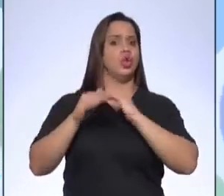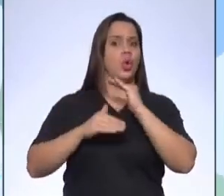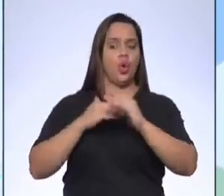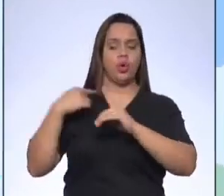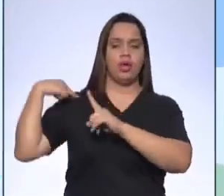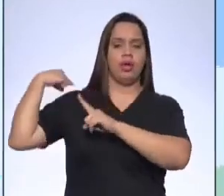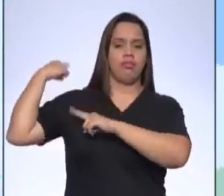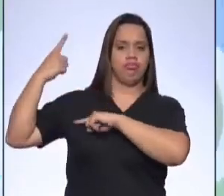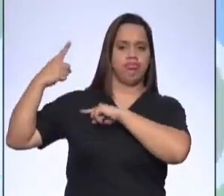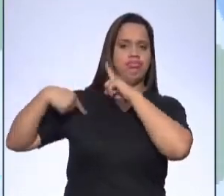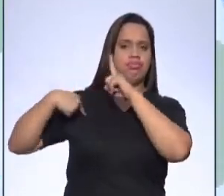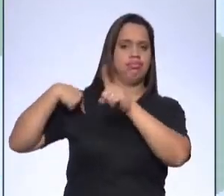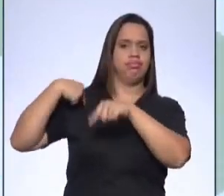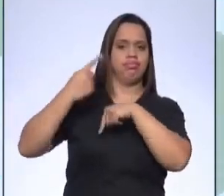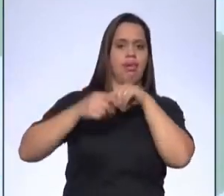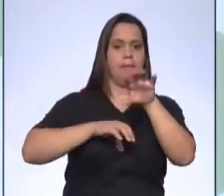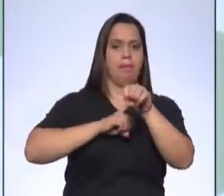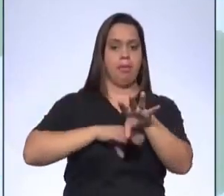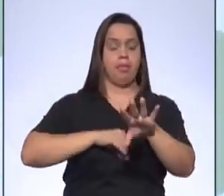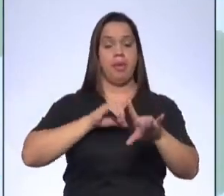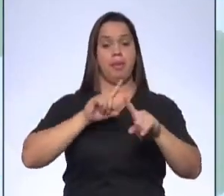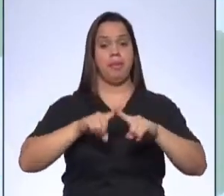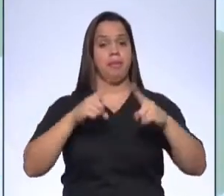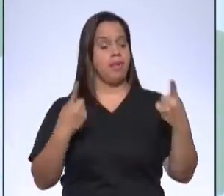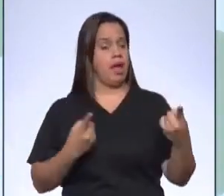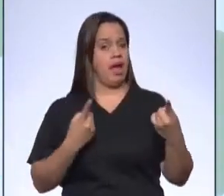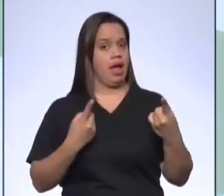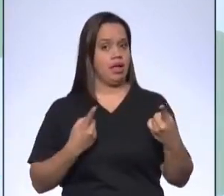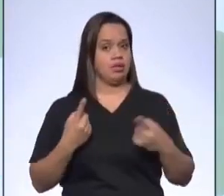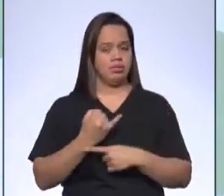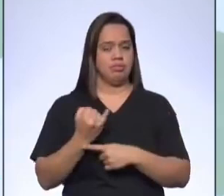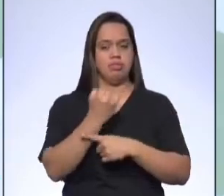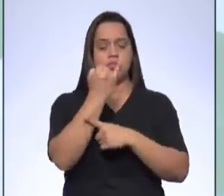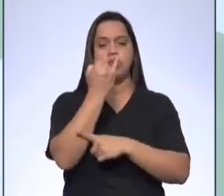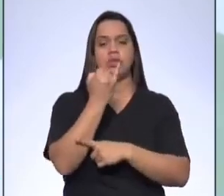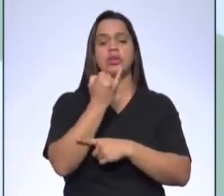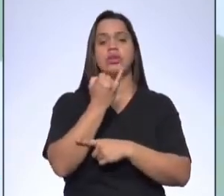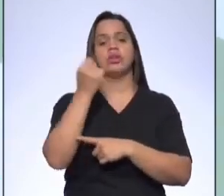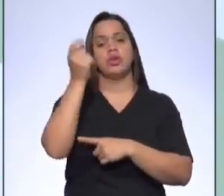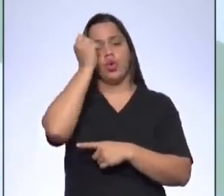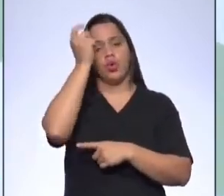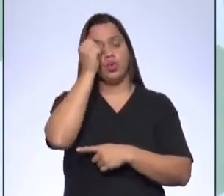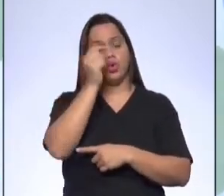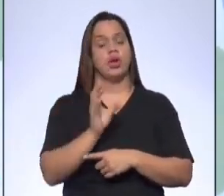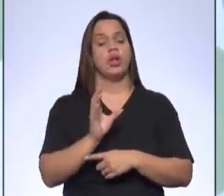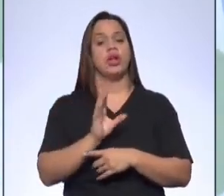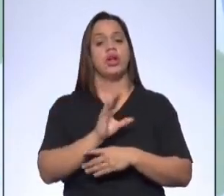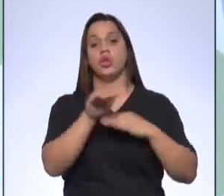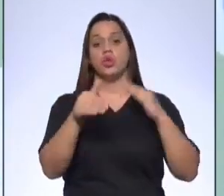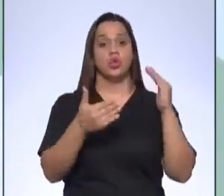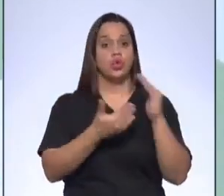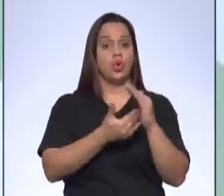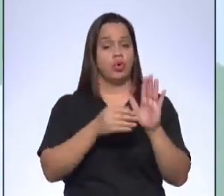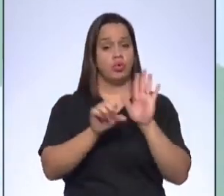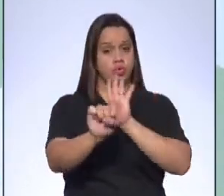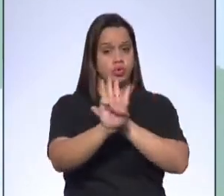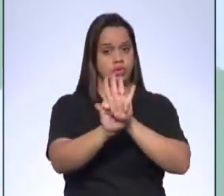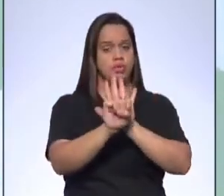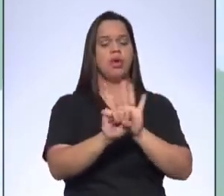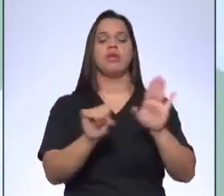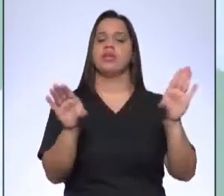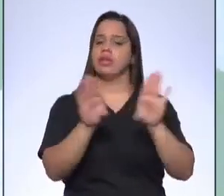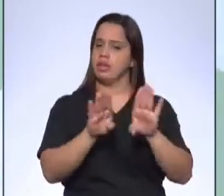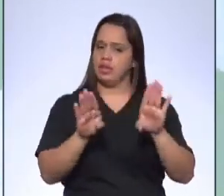geração, mas a riqueza cultural, o conteúdo simbólico que ela traz, também